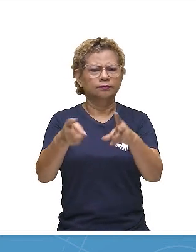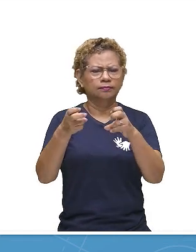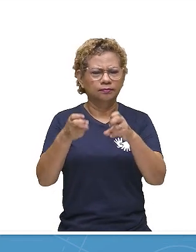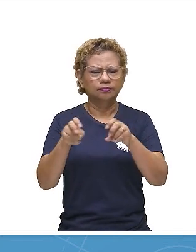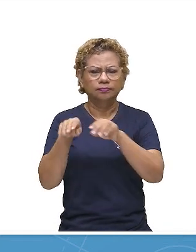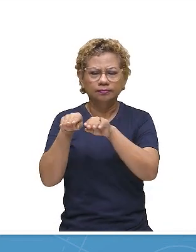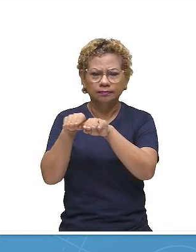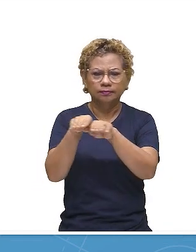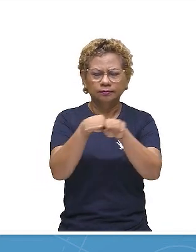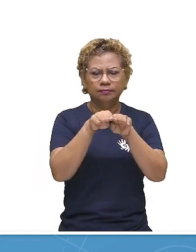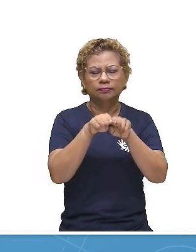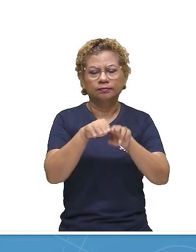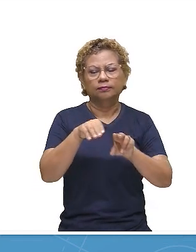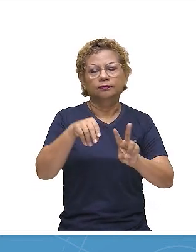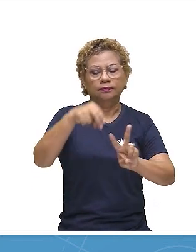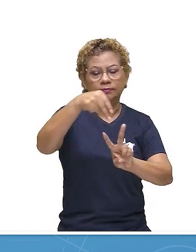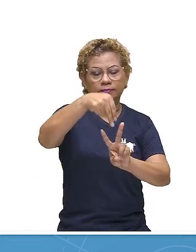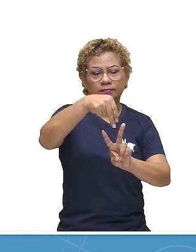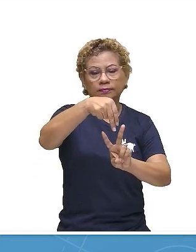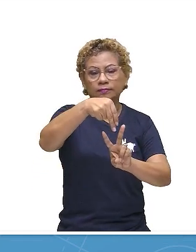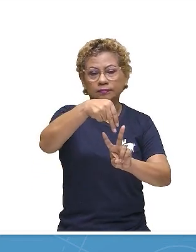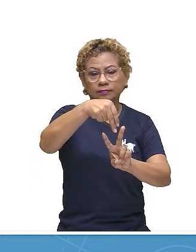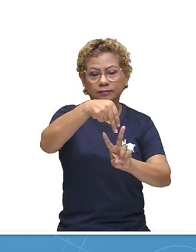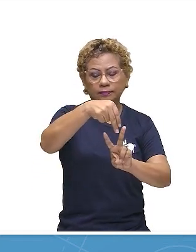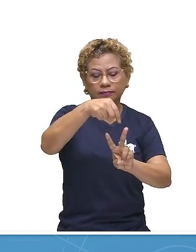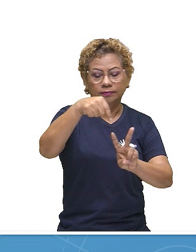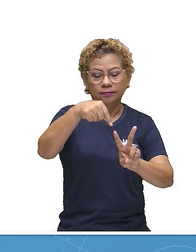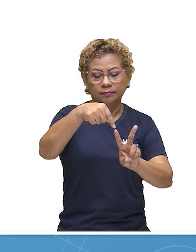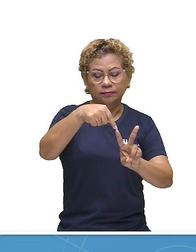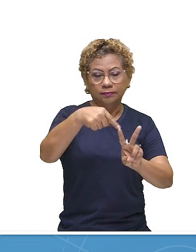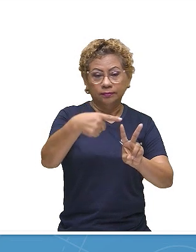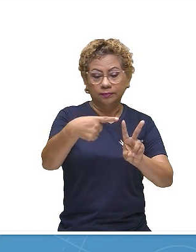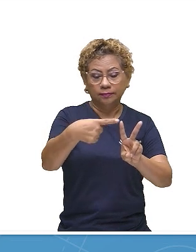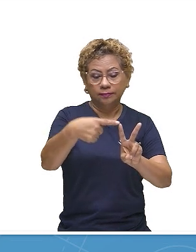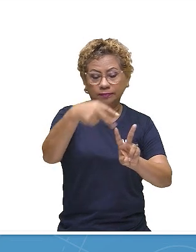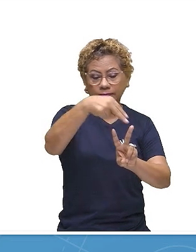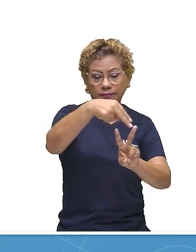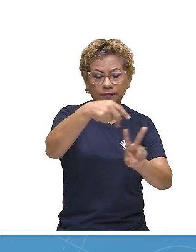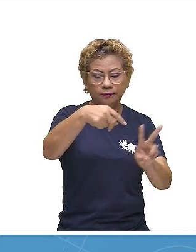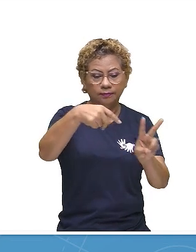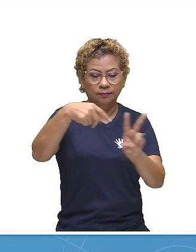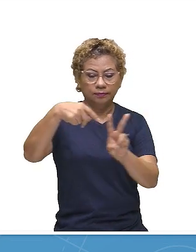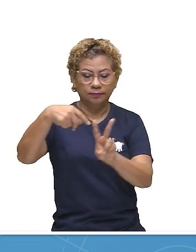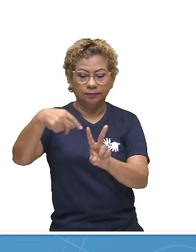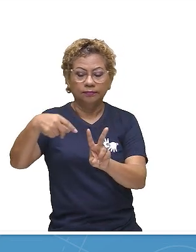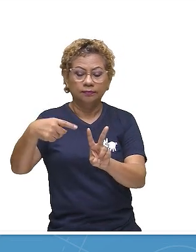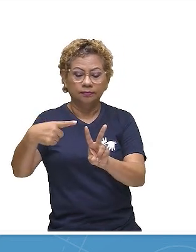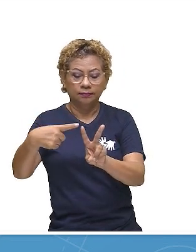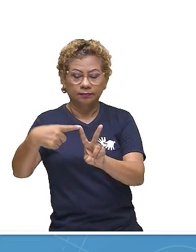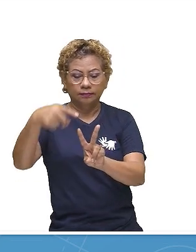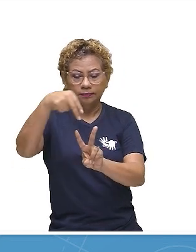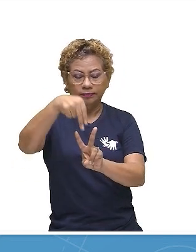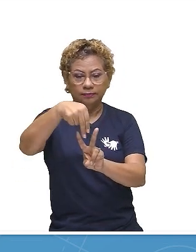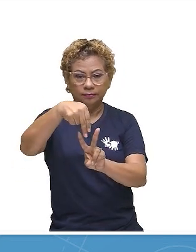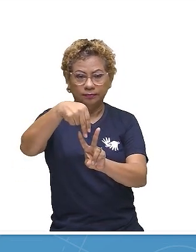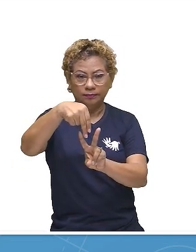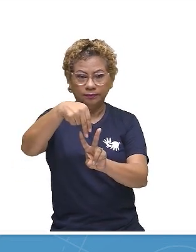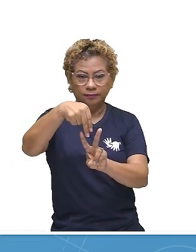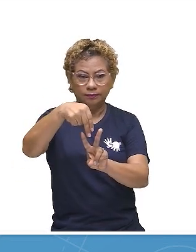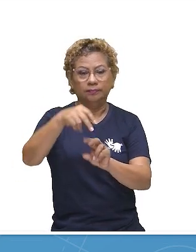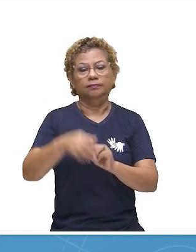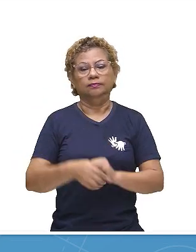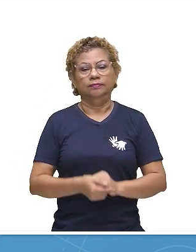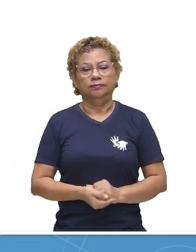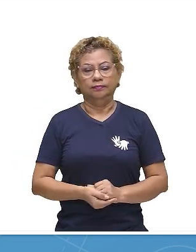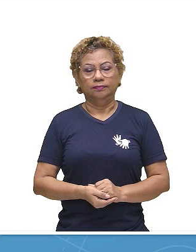de n. Então, eu posso pegar e colocar tudo num radical só. Então, eu vou ter n raiz de A que multiplica